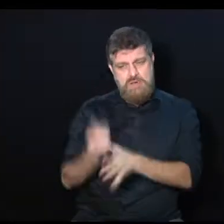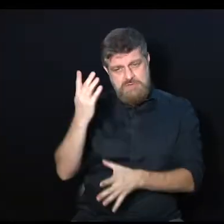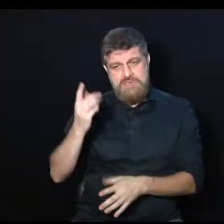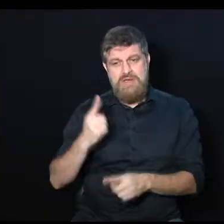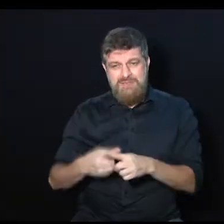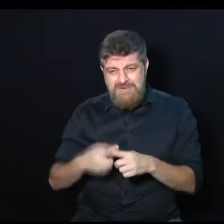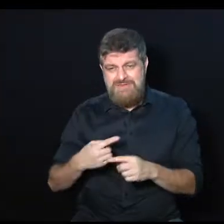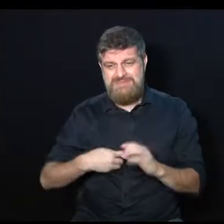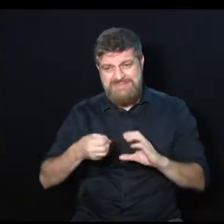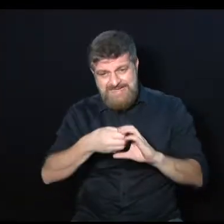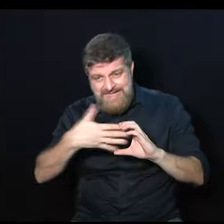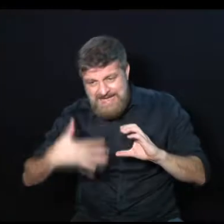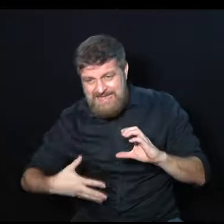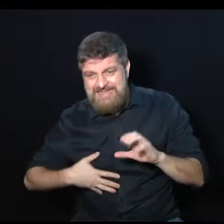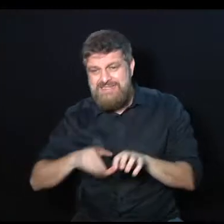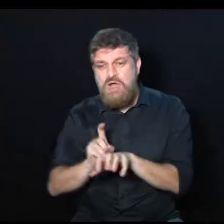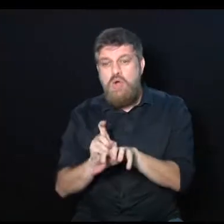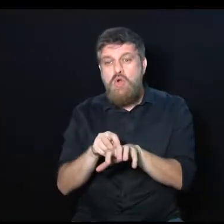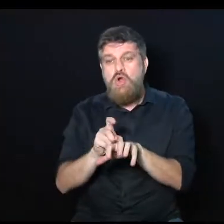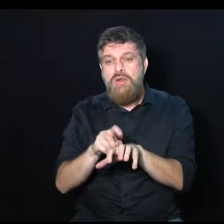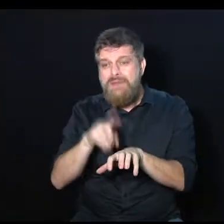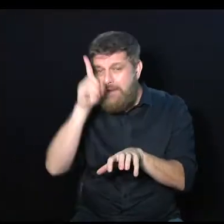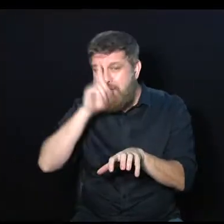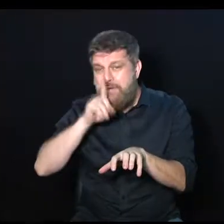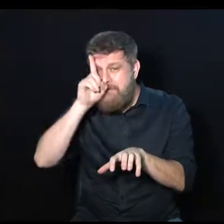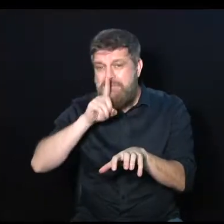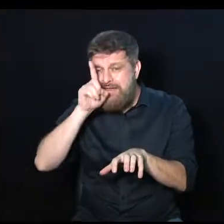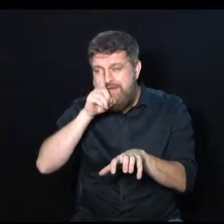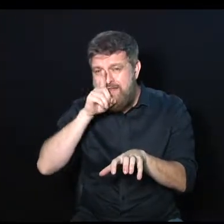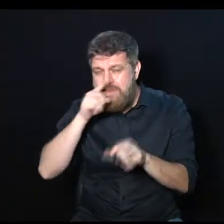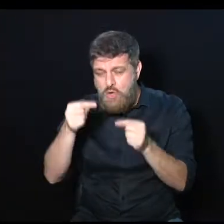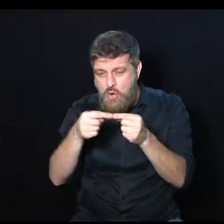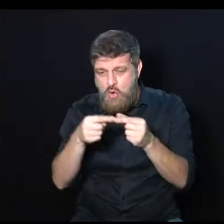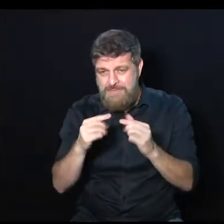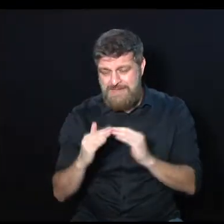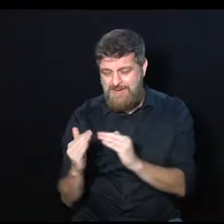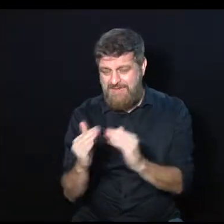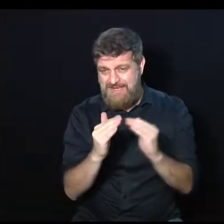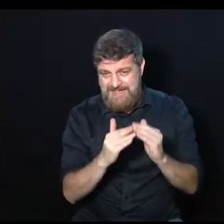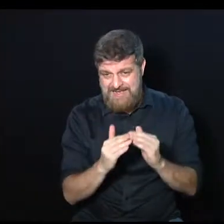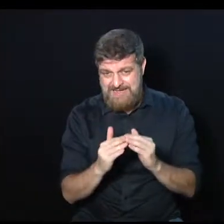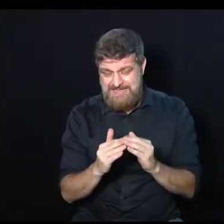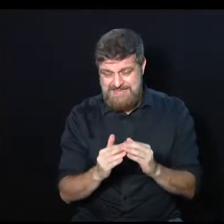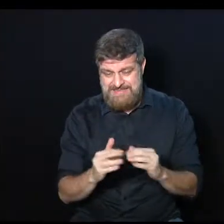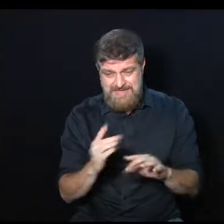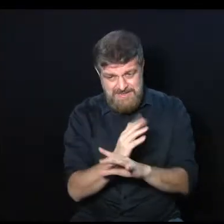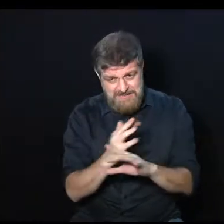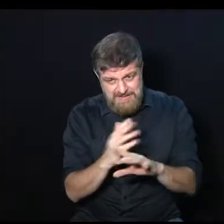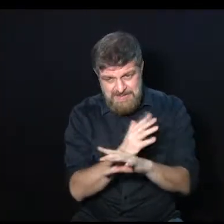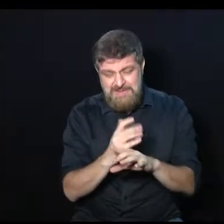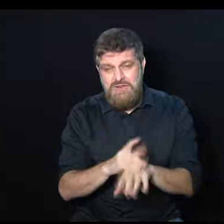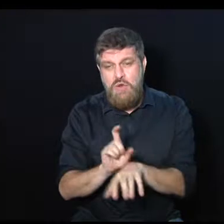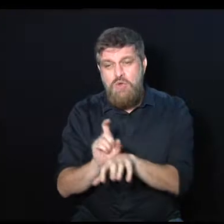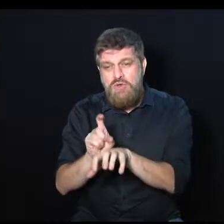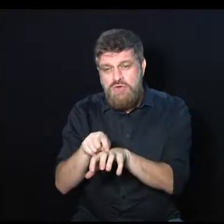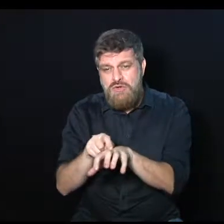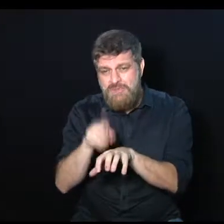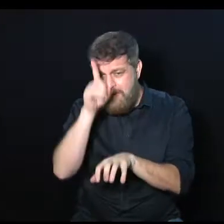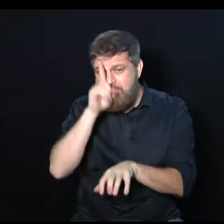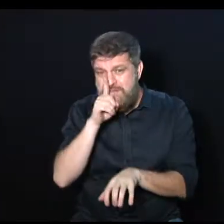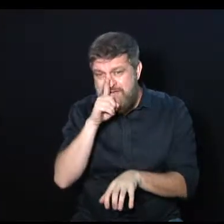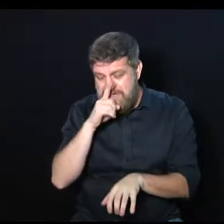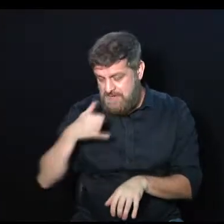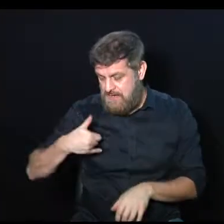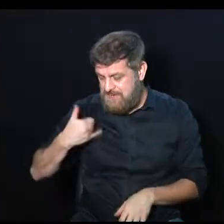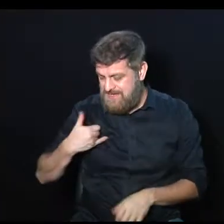das características do escorpião amarelo, que é um escorpião urbano. Para se ter uma ideia, um escorpião amarelo vive de 5 a 7 anos,